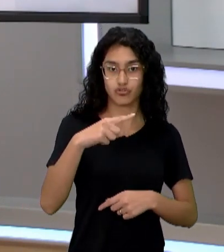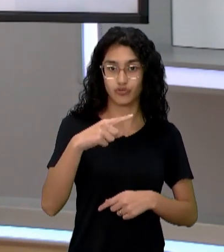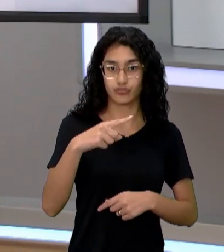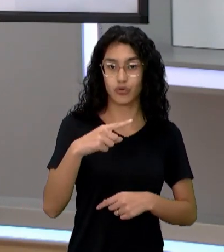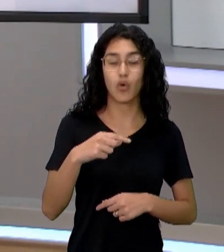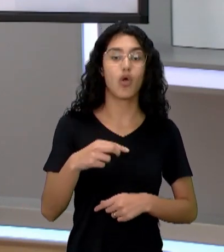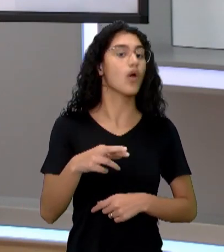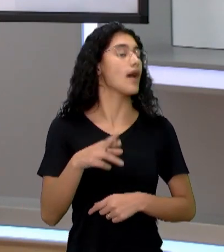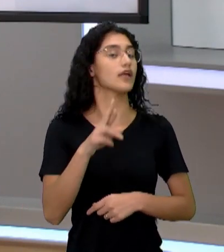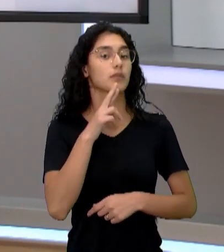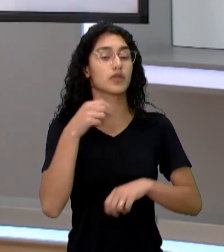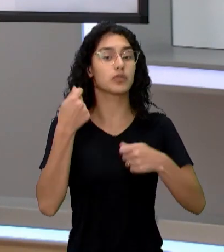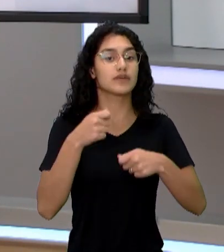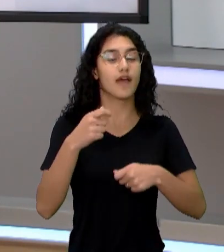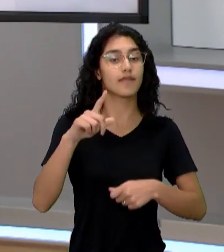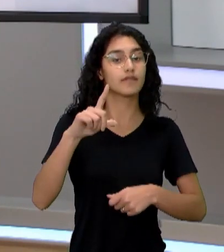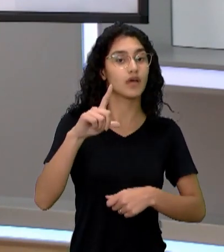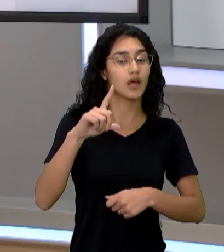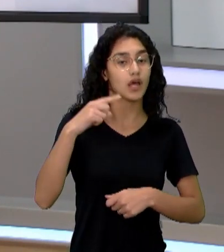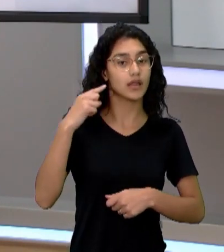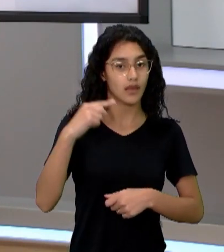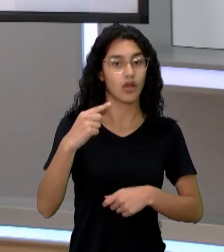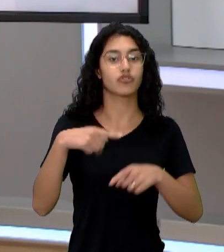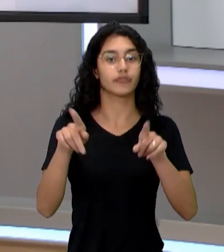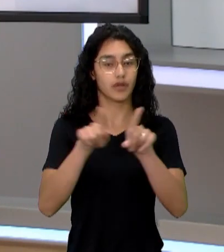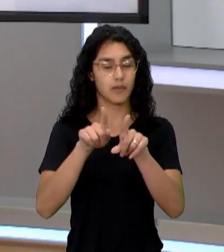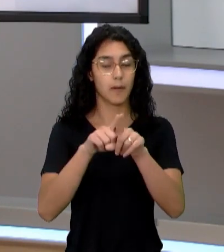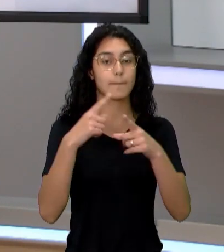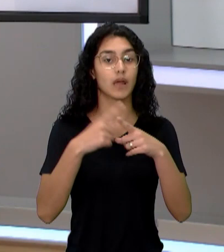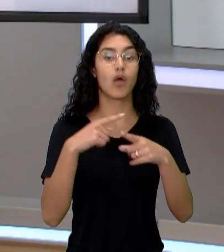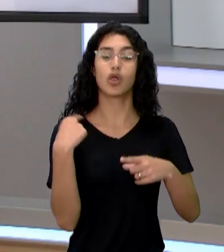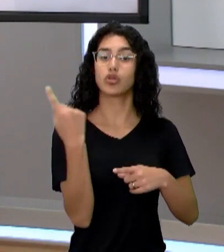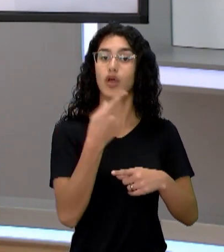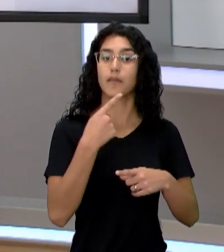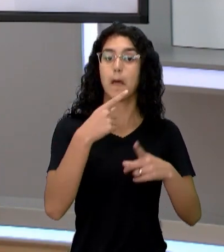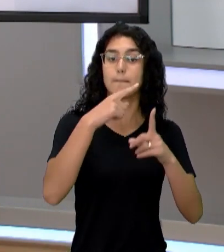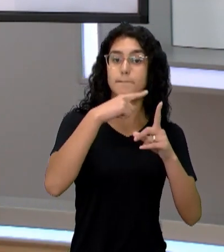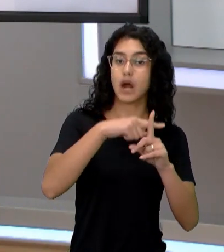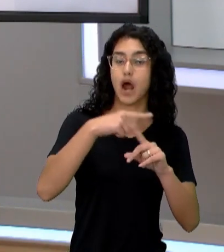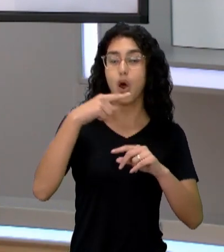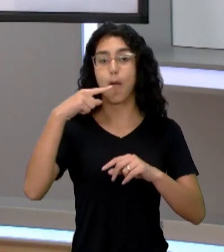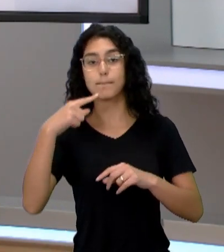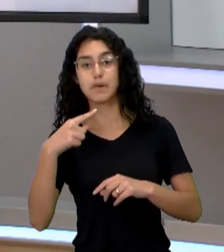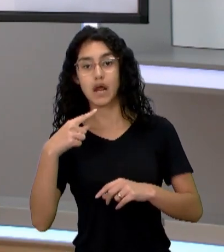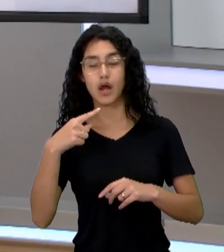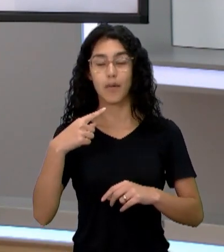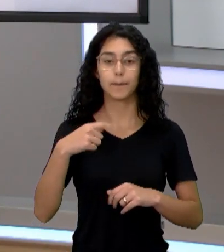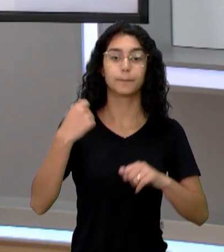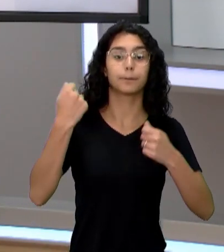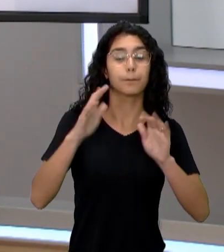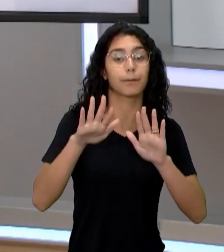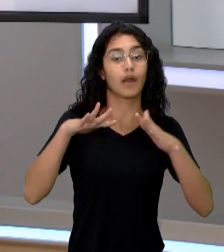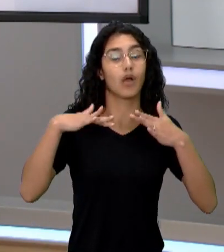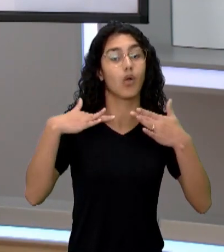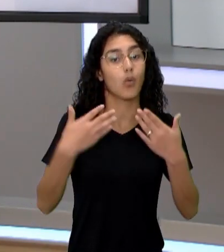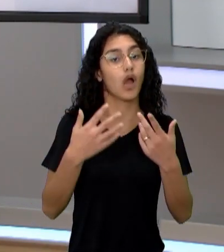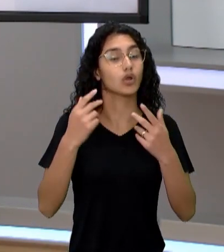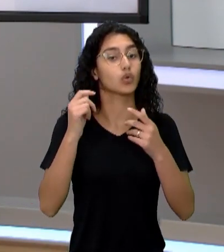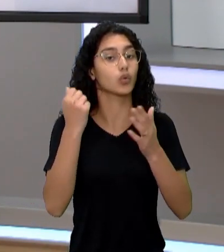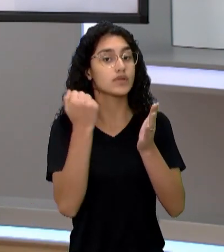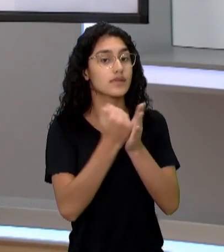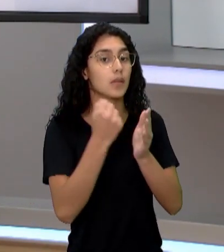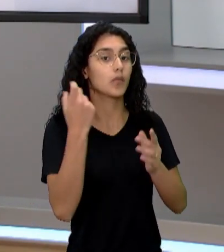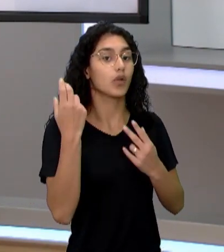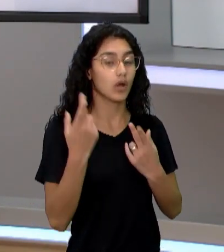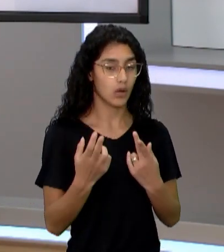ser negativo, né? Porque quando nós fazemos adição ou subtração com números positivos e negativos, quando os sinais são iguais,